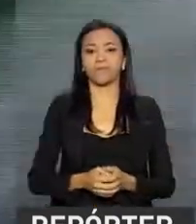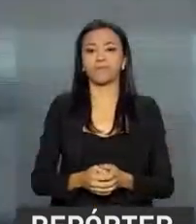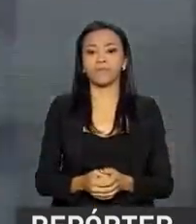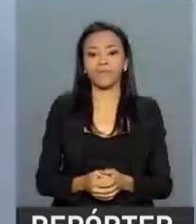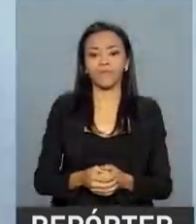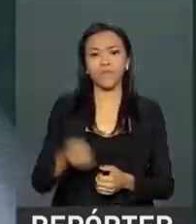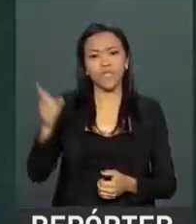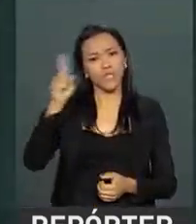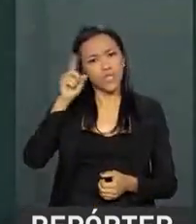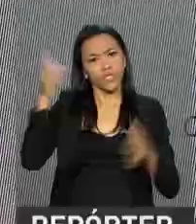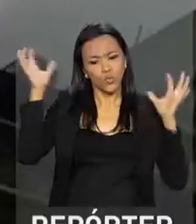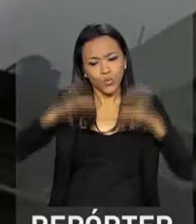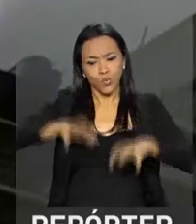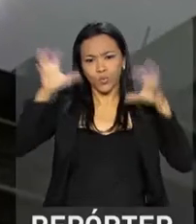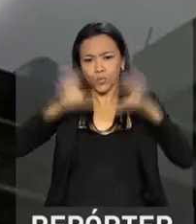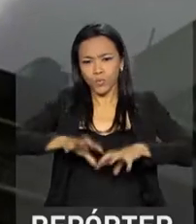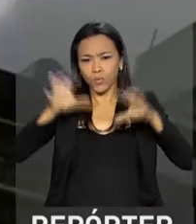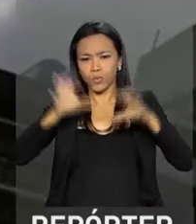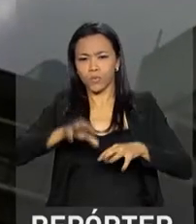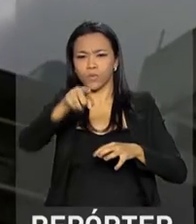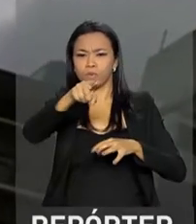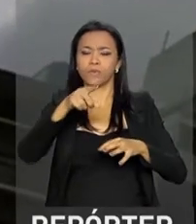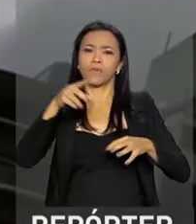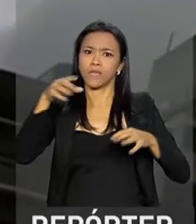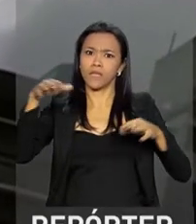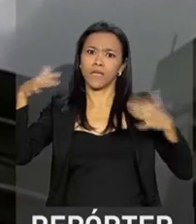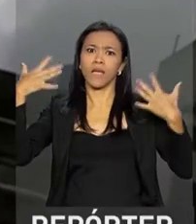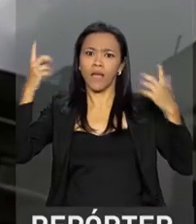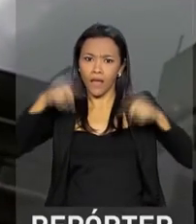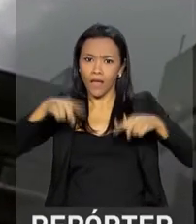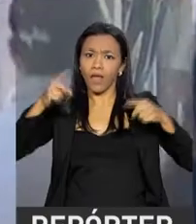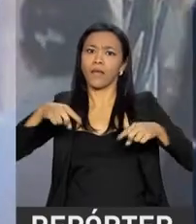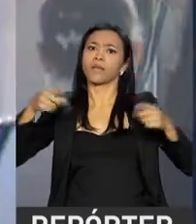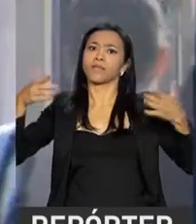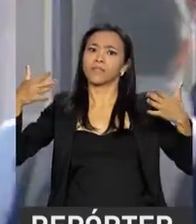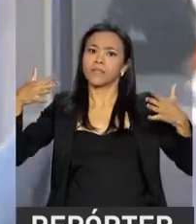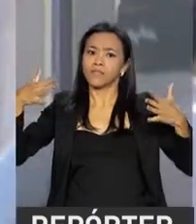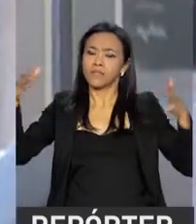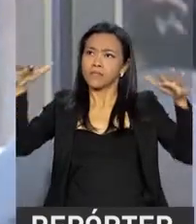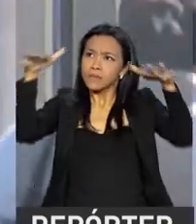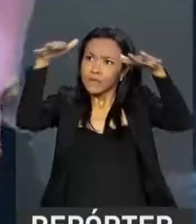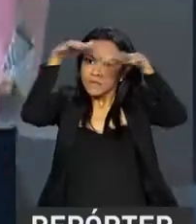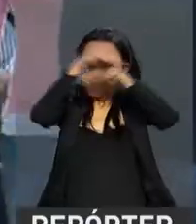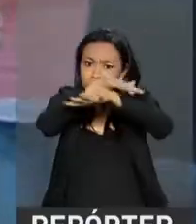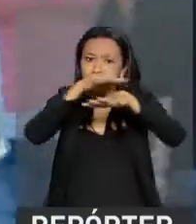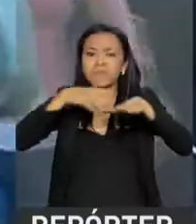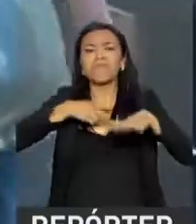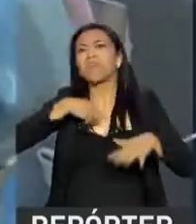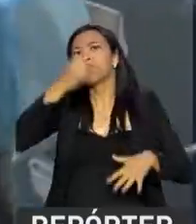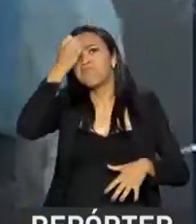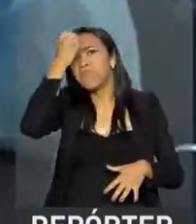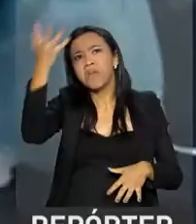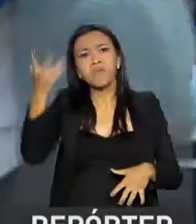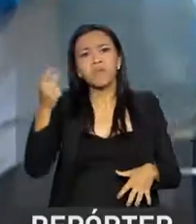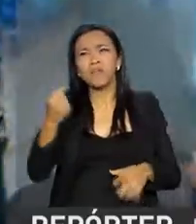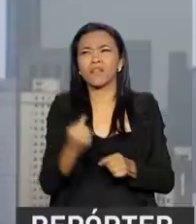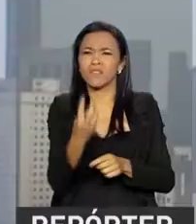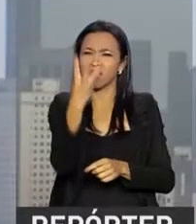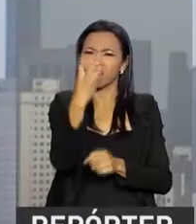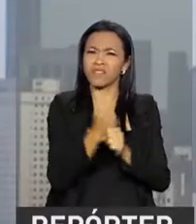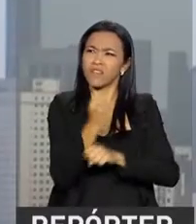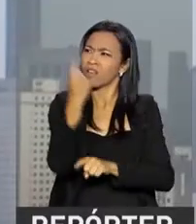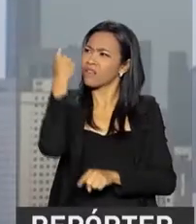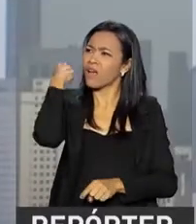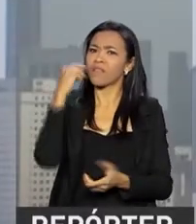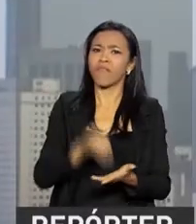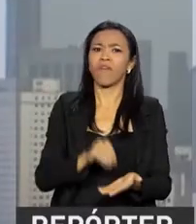dias chuvosos em pleno inverno estação normalmente seca na região sudeste faz o paulistano nem se lembrar da estiagem de três anos traz